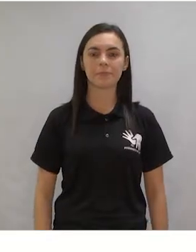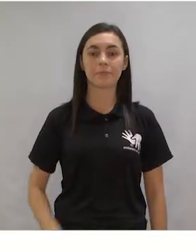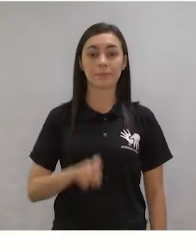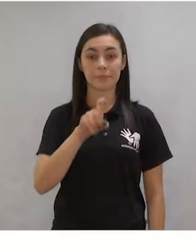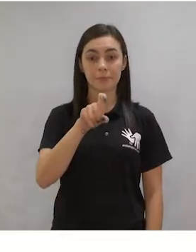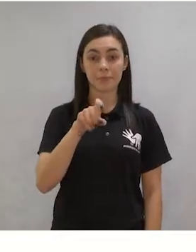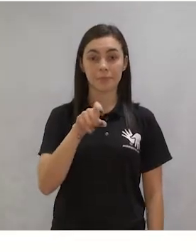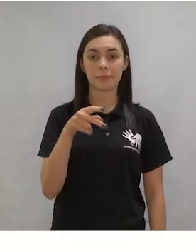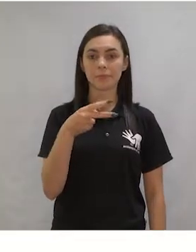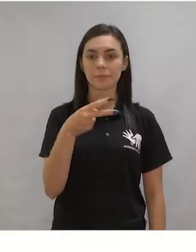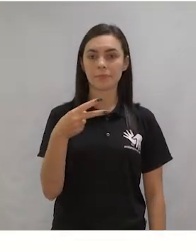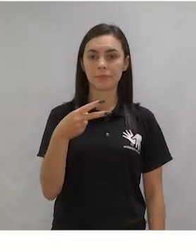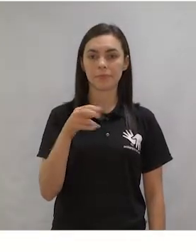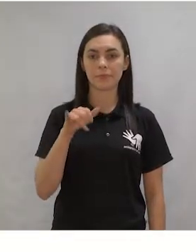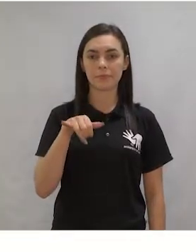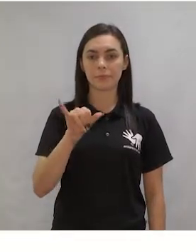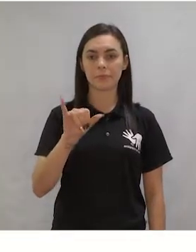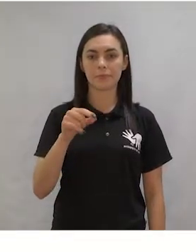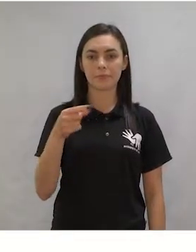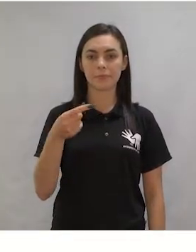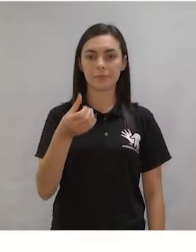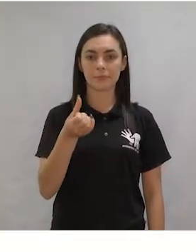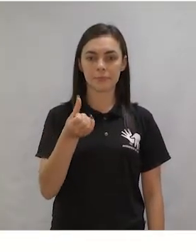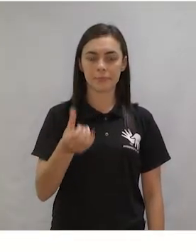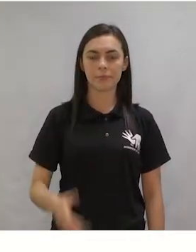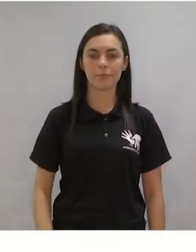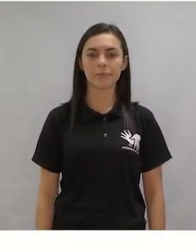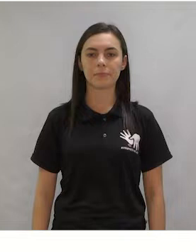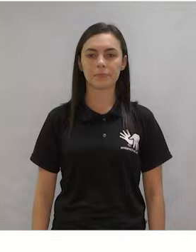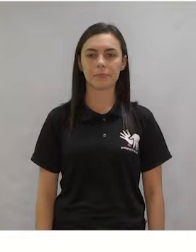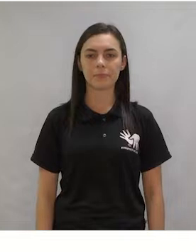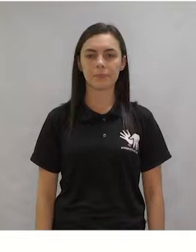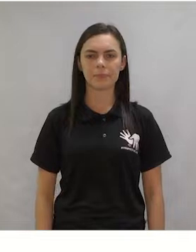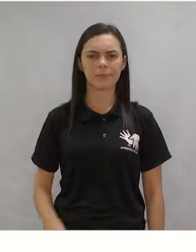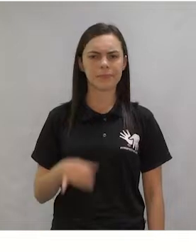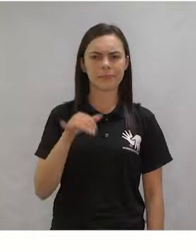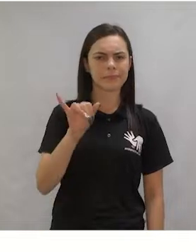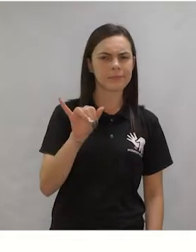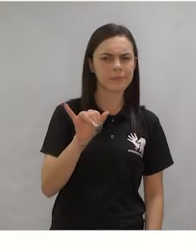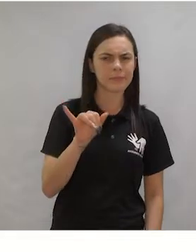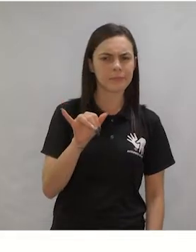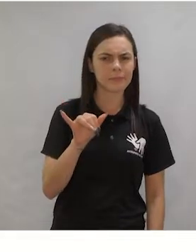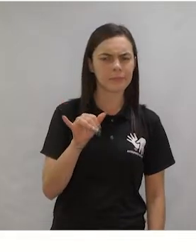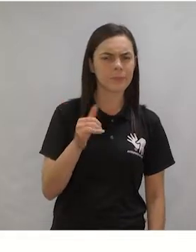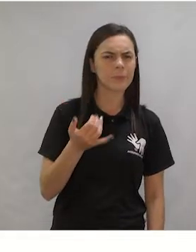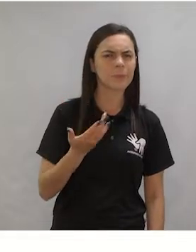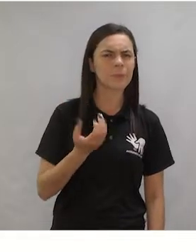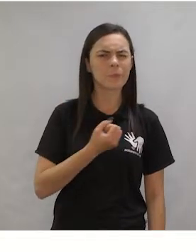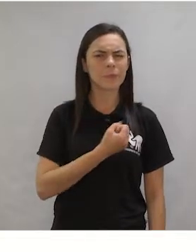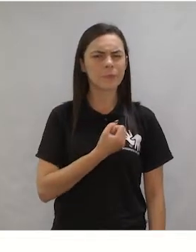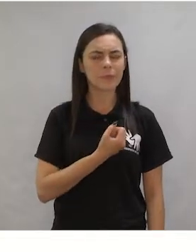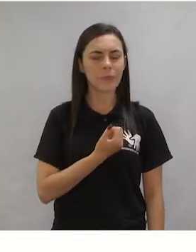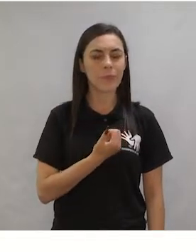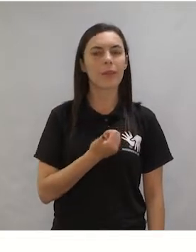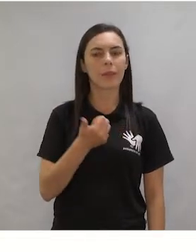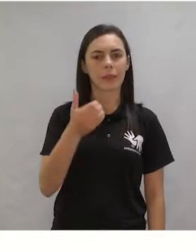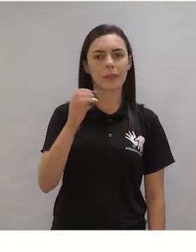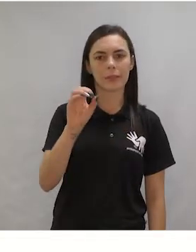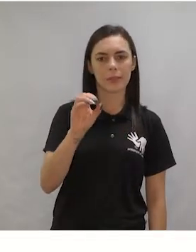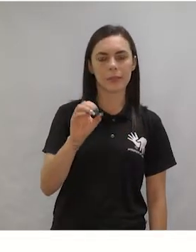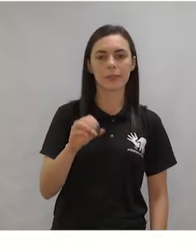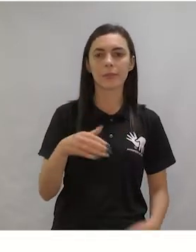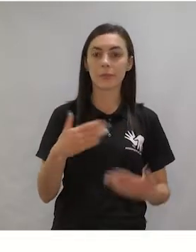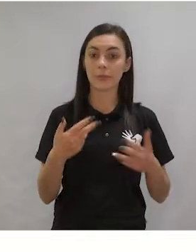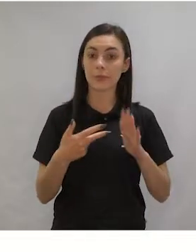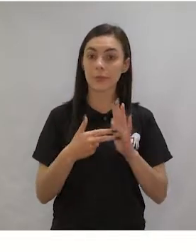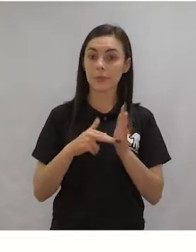X é igual a y menos 6. Quanto vale o y mesmo? O y vale